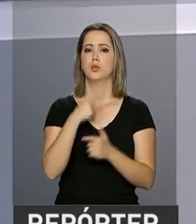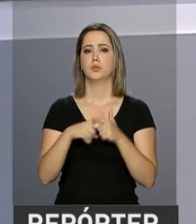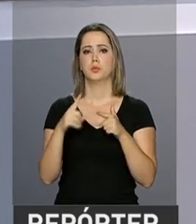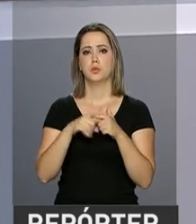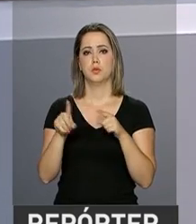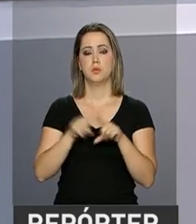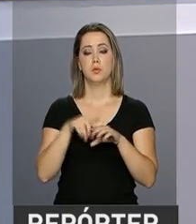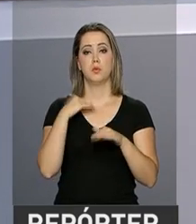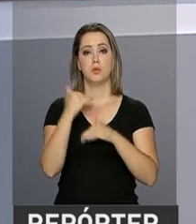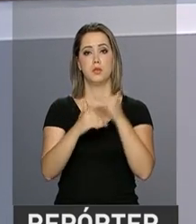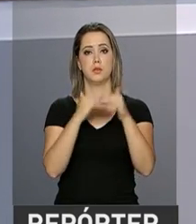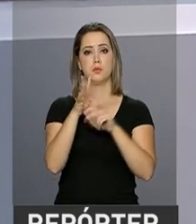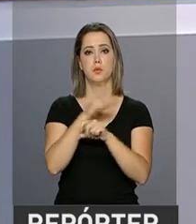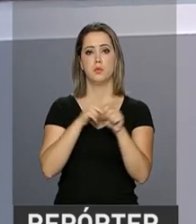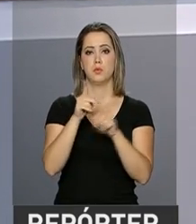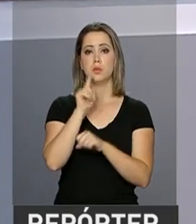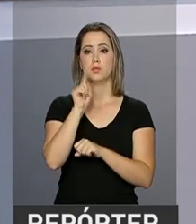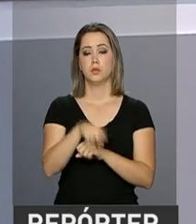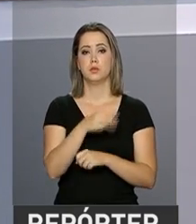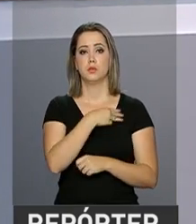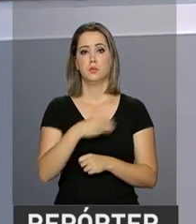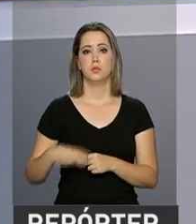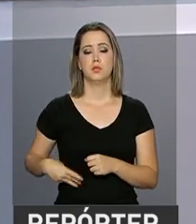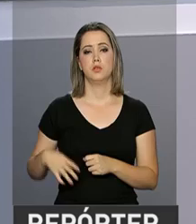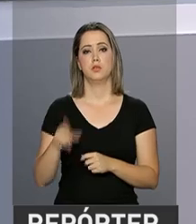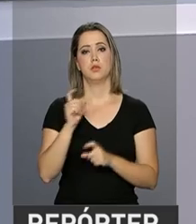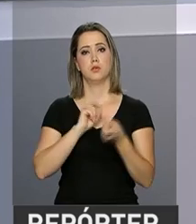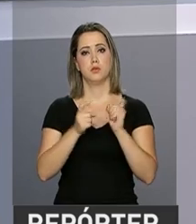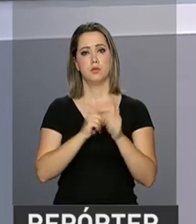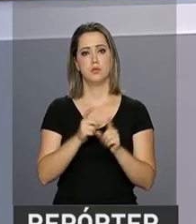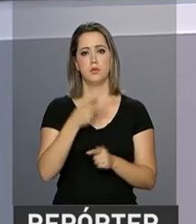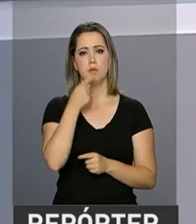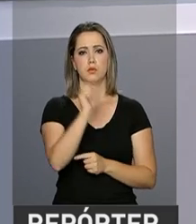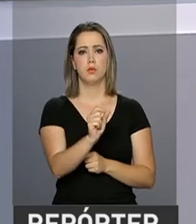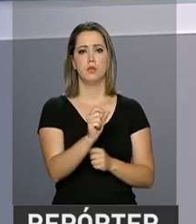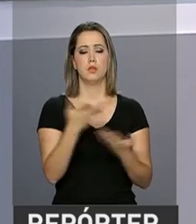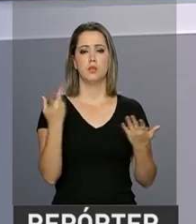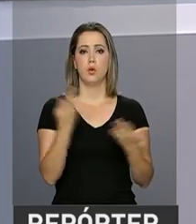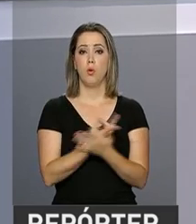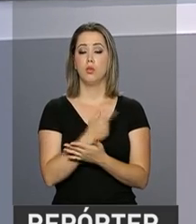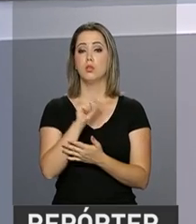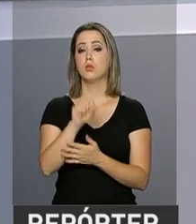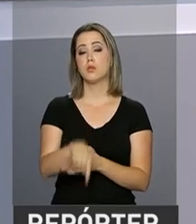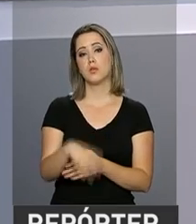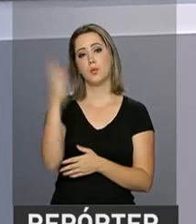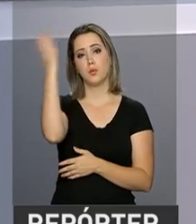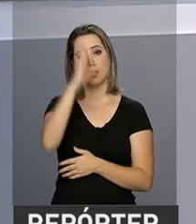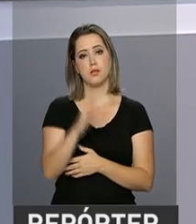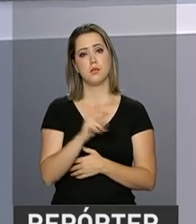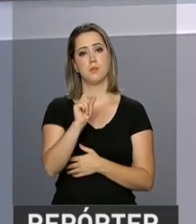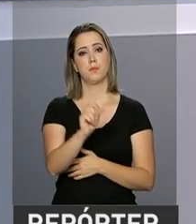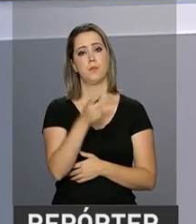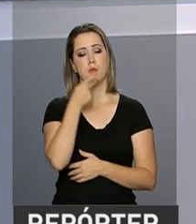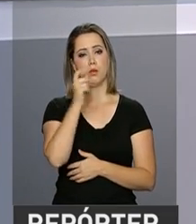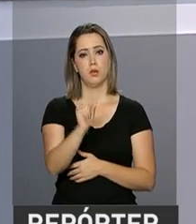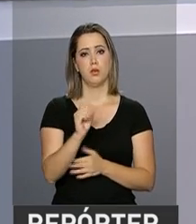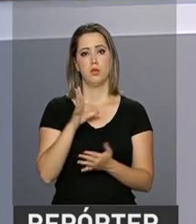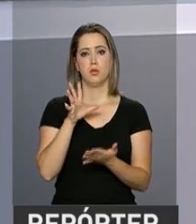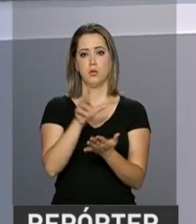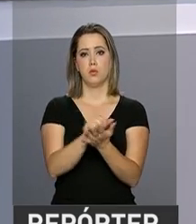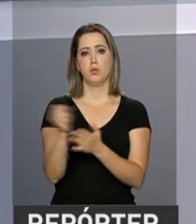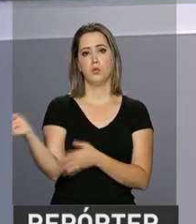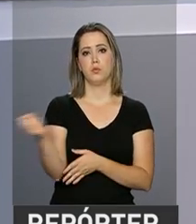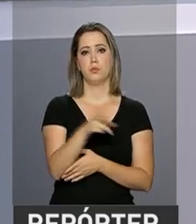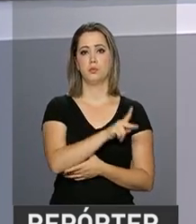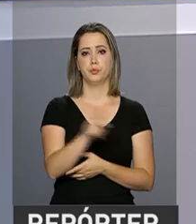crescimento do país é assim que o ministro da Fazenda Henrique Meirelles definiu o momento vivido pelo Brasil a afirmação foi na